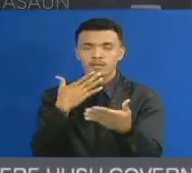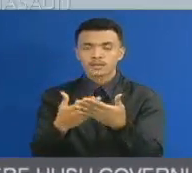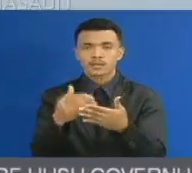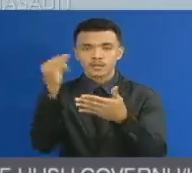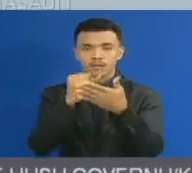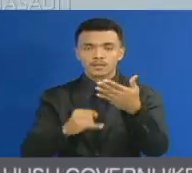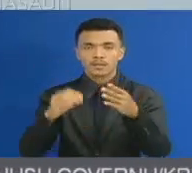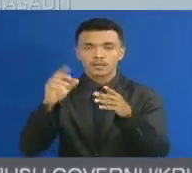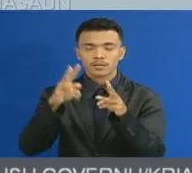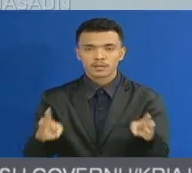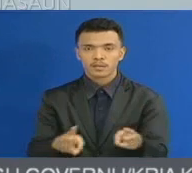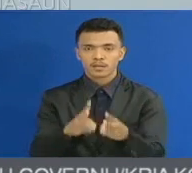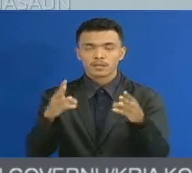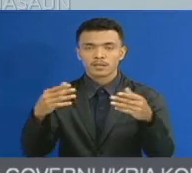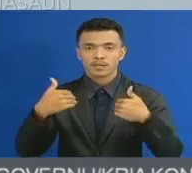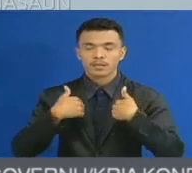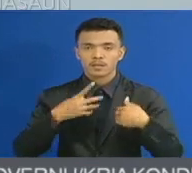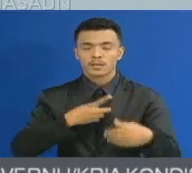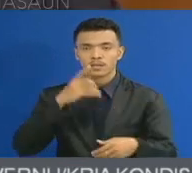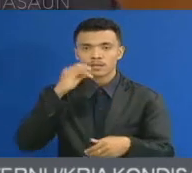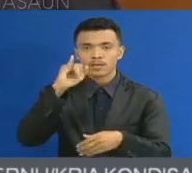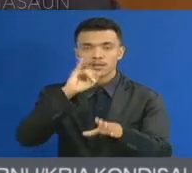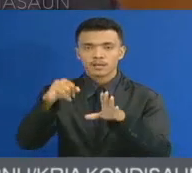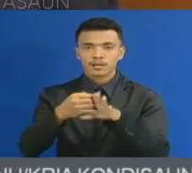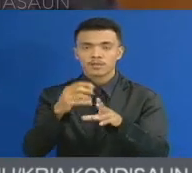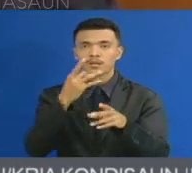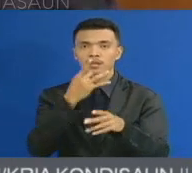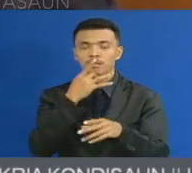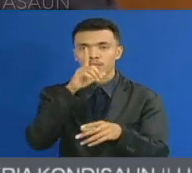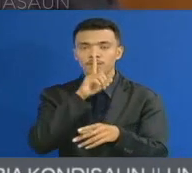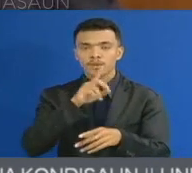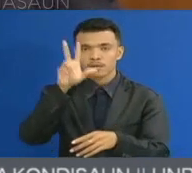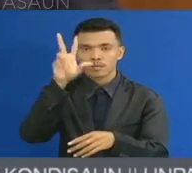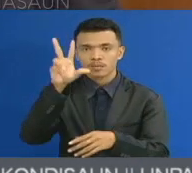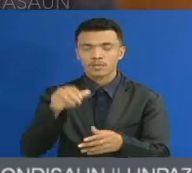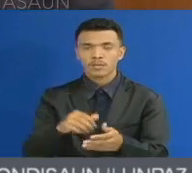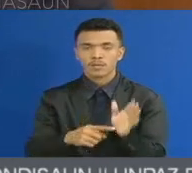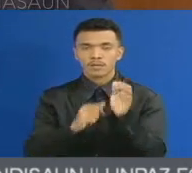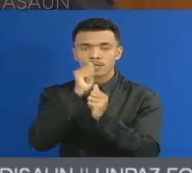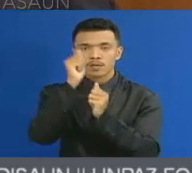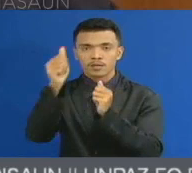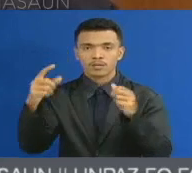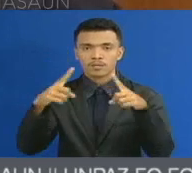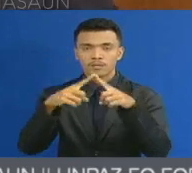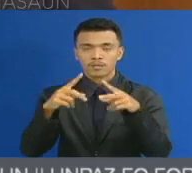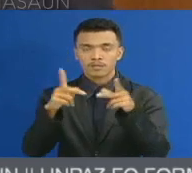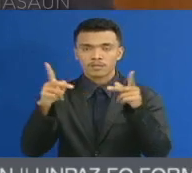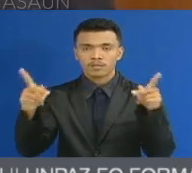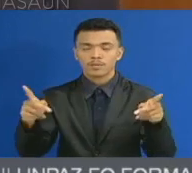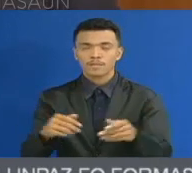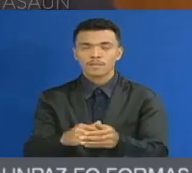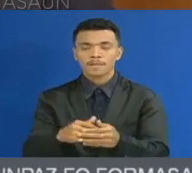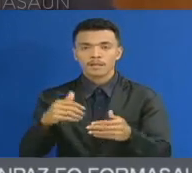Sira e Capital, inclui Sumafro Fontolo. A tu fosaiba público catar. E o